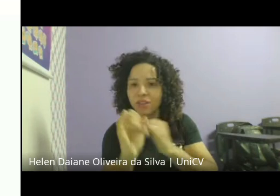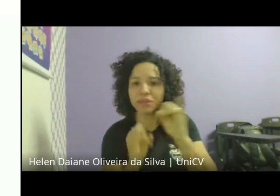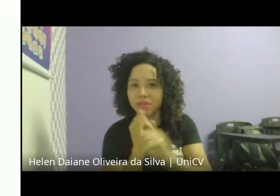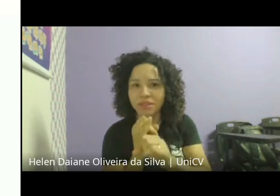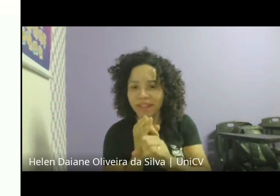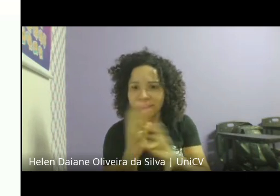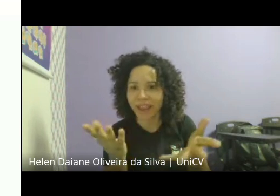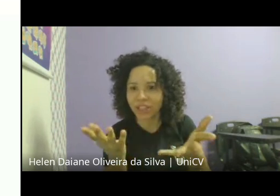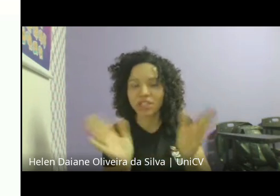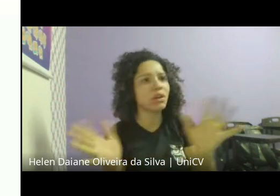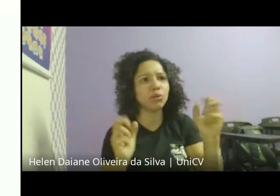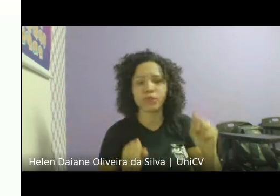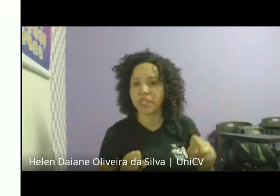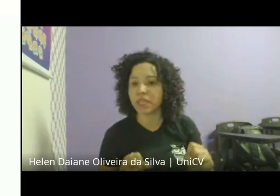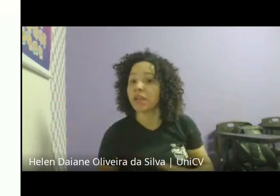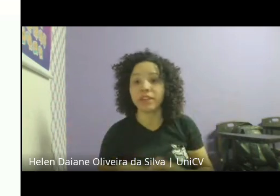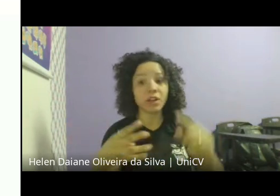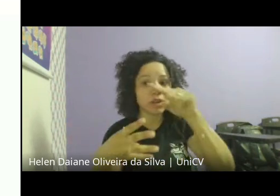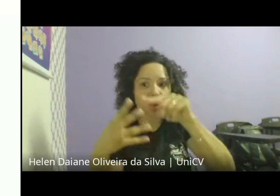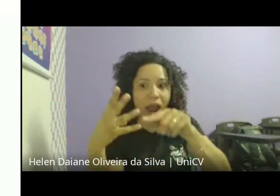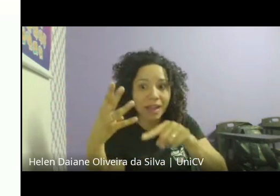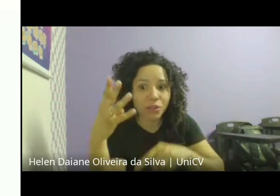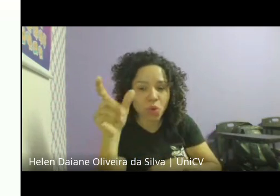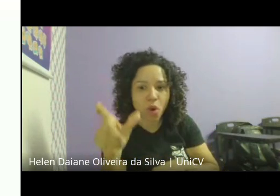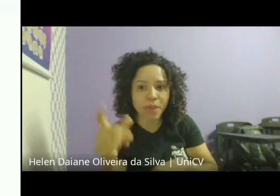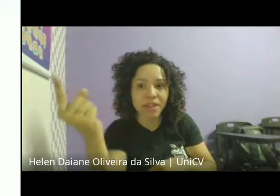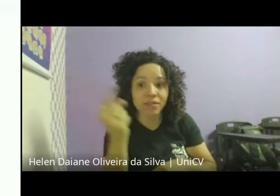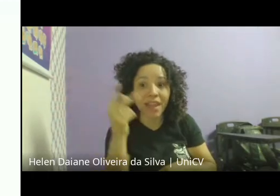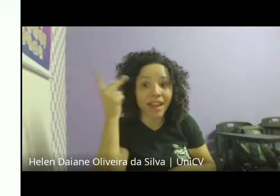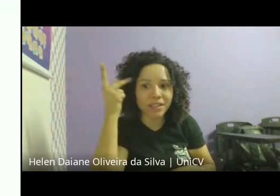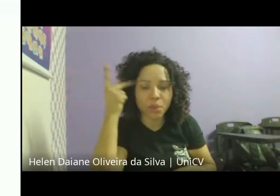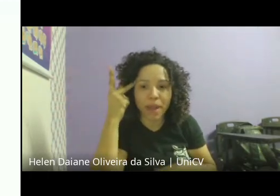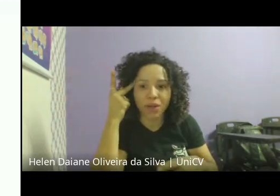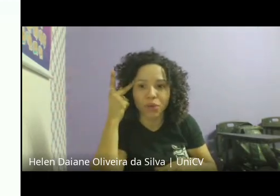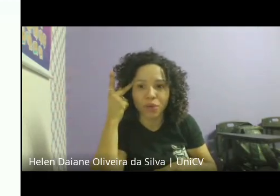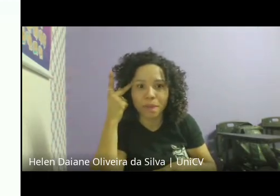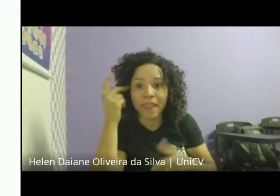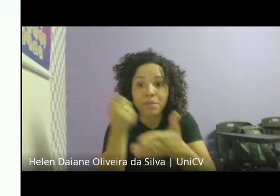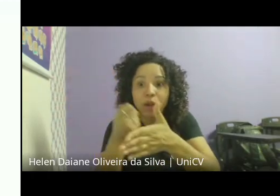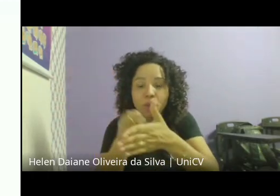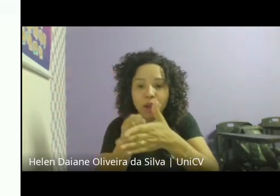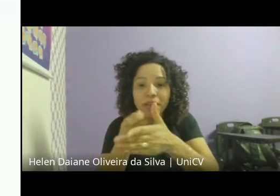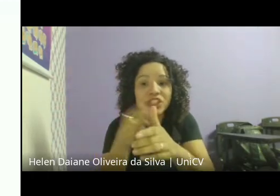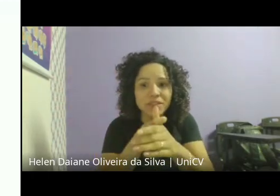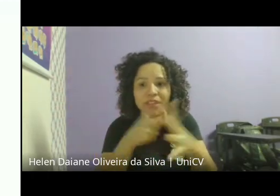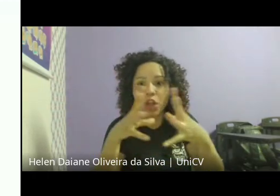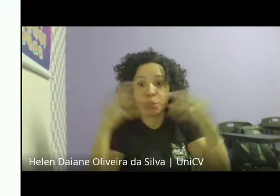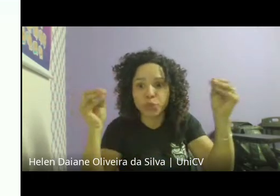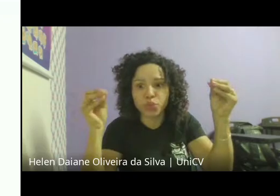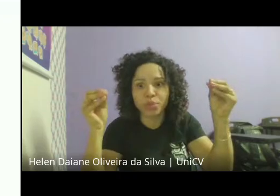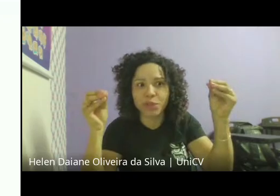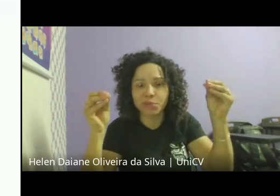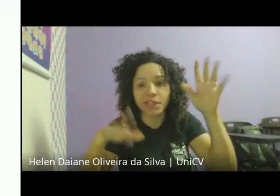hora. Na internet. Não vi. Falei, oi, 4 homens vieram lá de São Paulo para cobrar uma dívida e